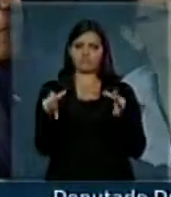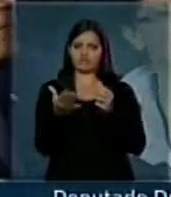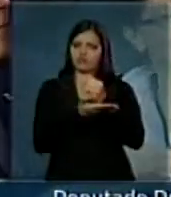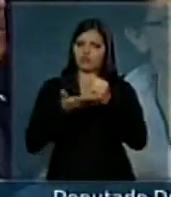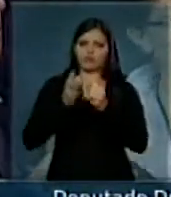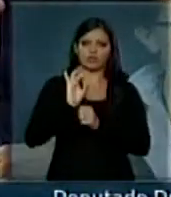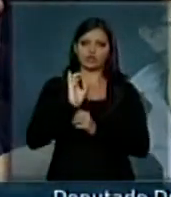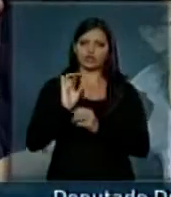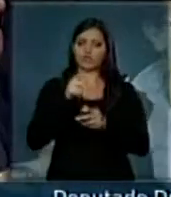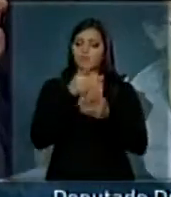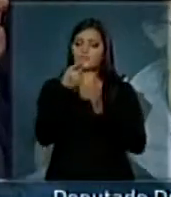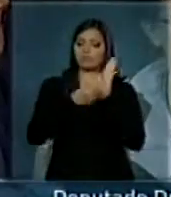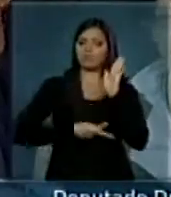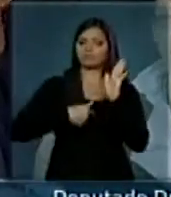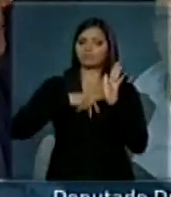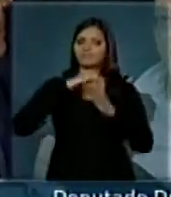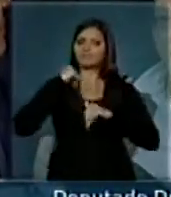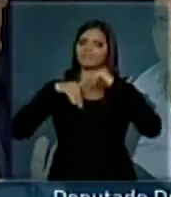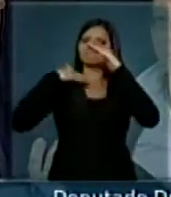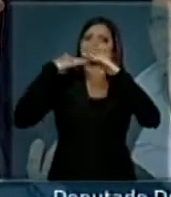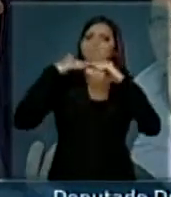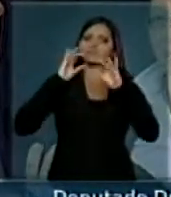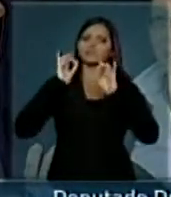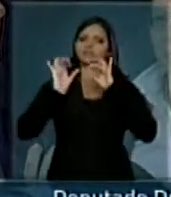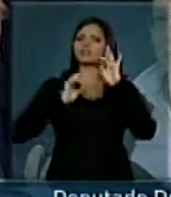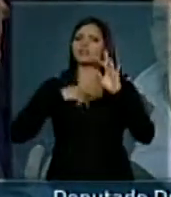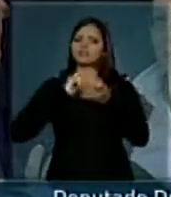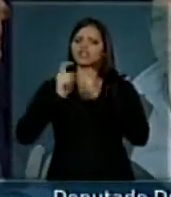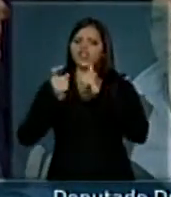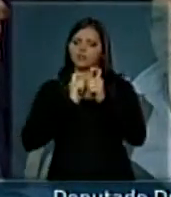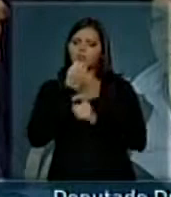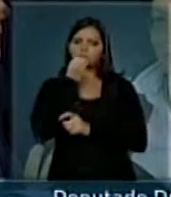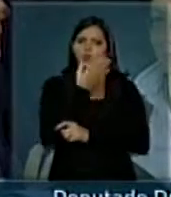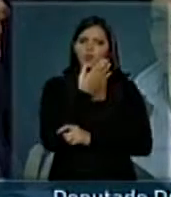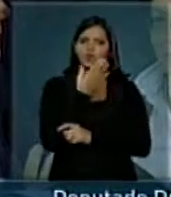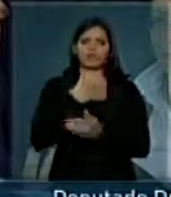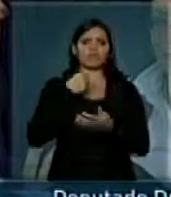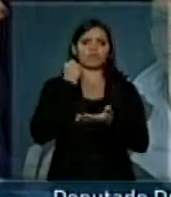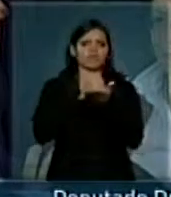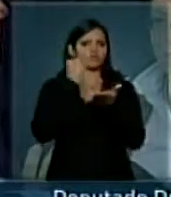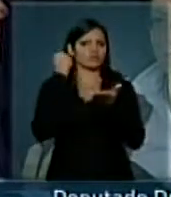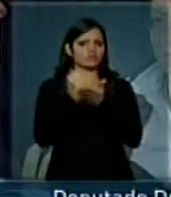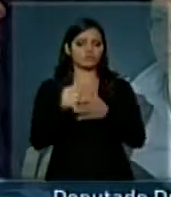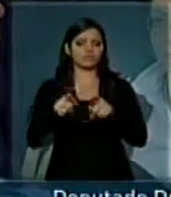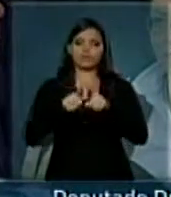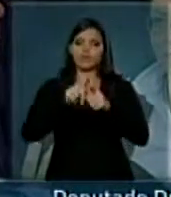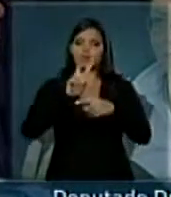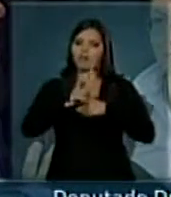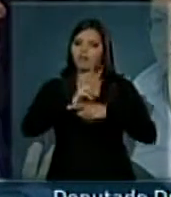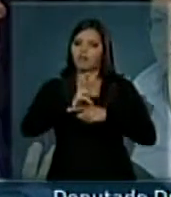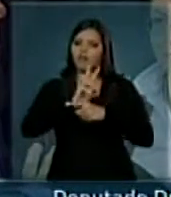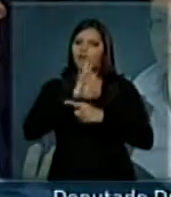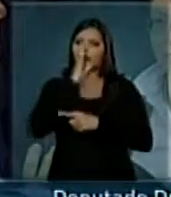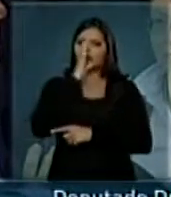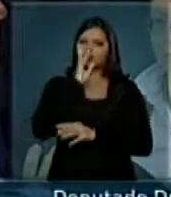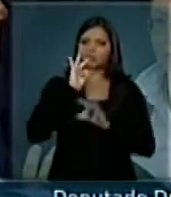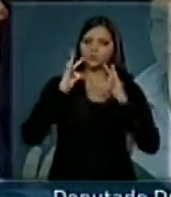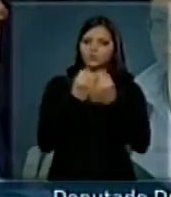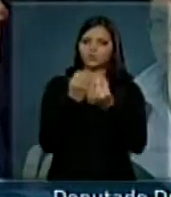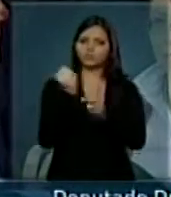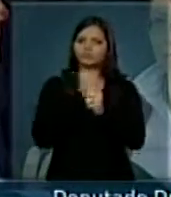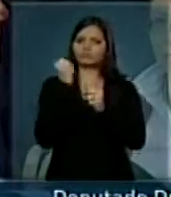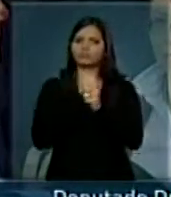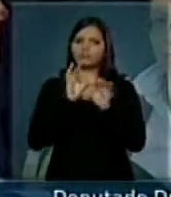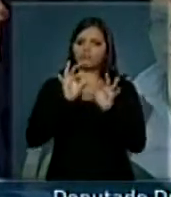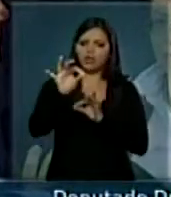profundidade necessária para fazer uma boa gestão, tanto na contratação quanto no acompanhamento dessas obras, na medição